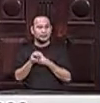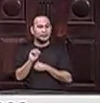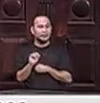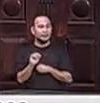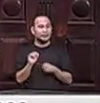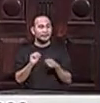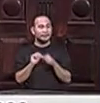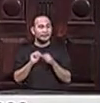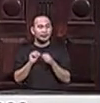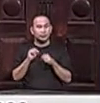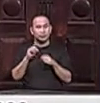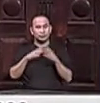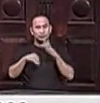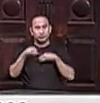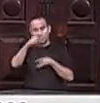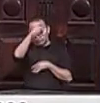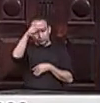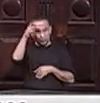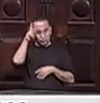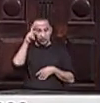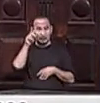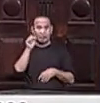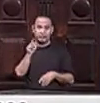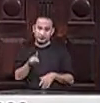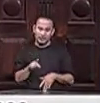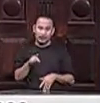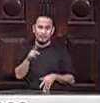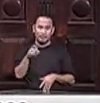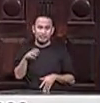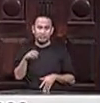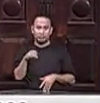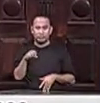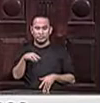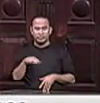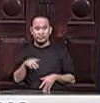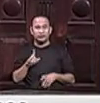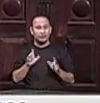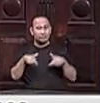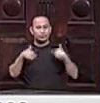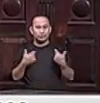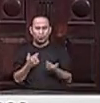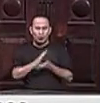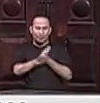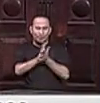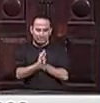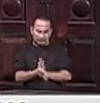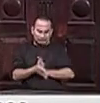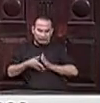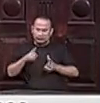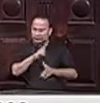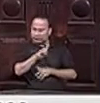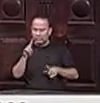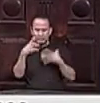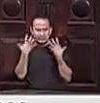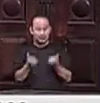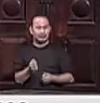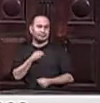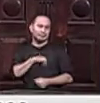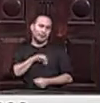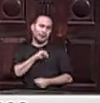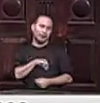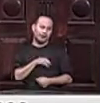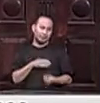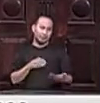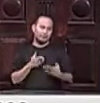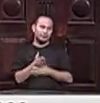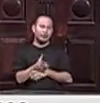colocou servidores públicos aposentados e pensionistas numa situação humilhante de não receber seus salários, de